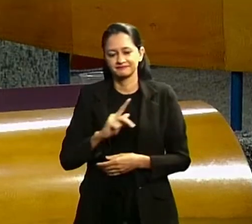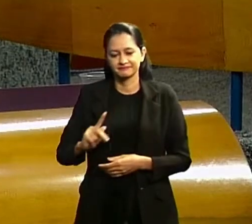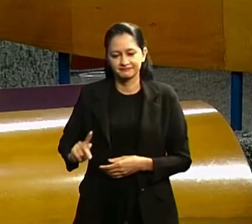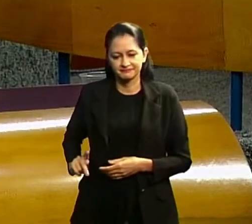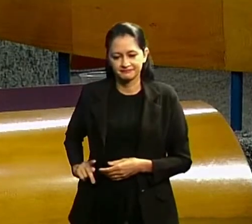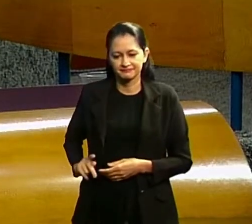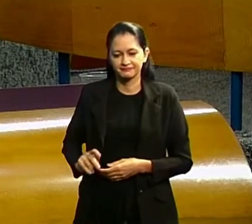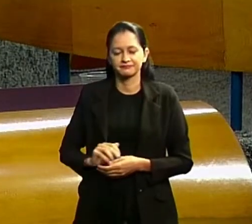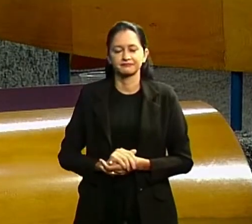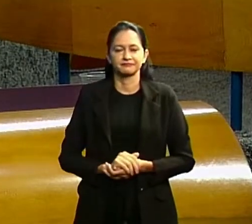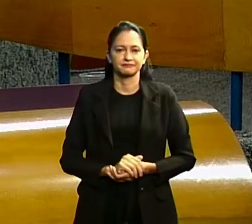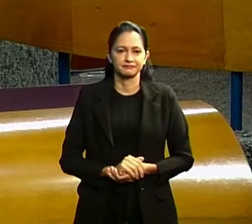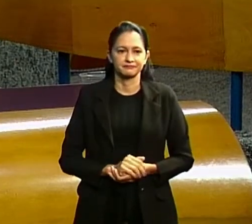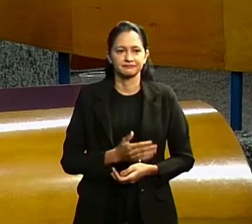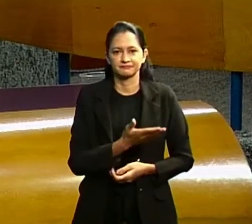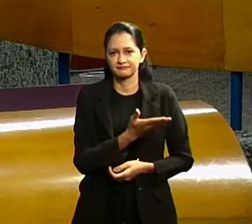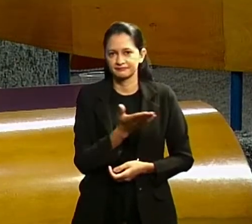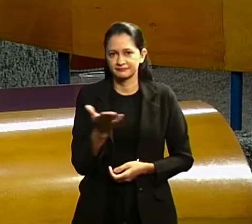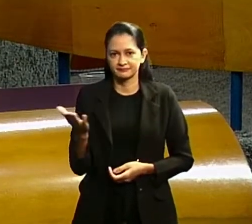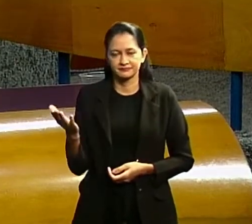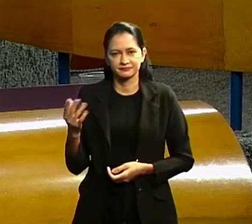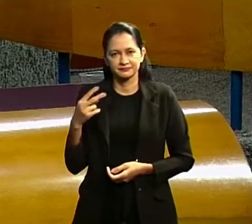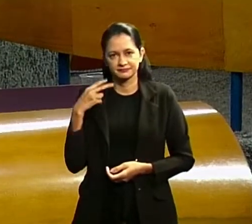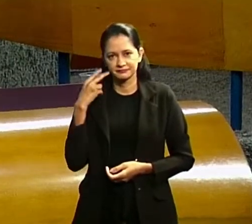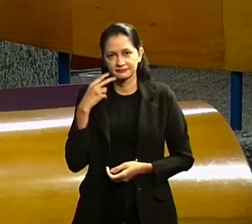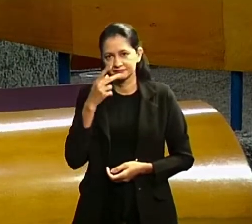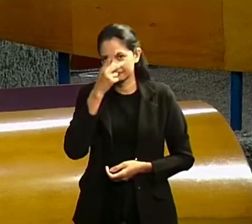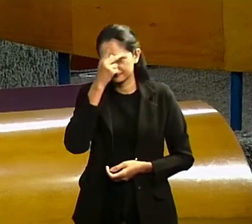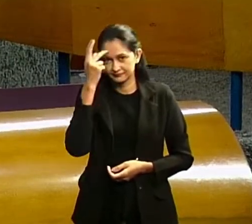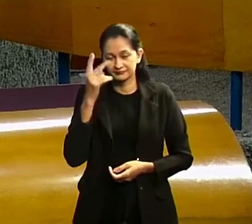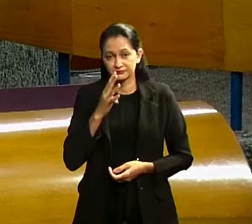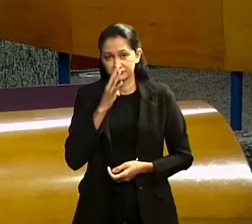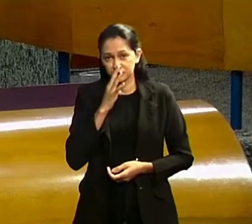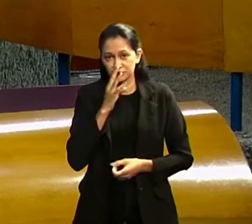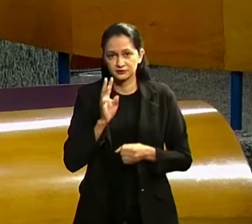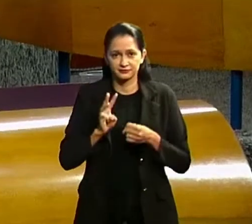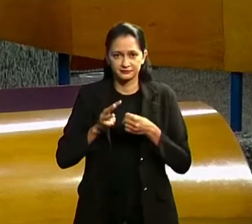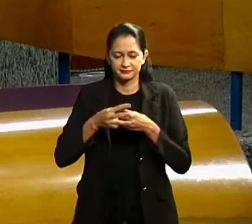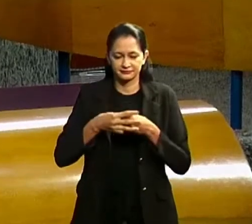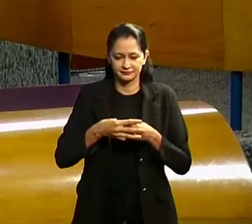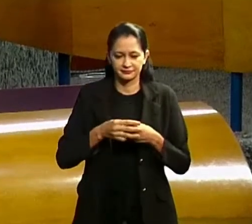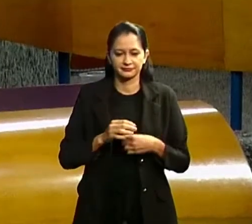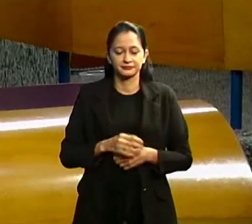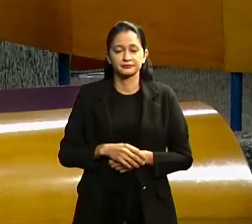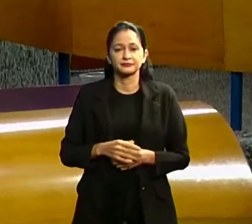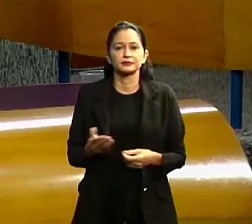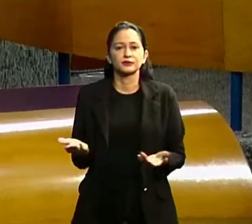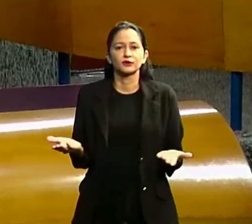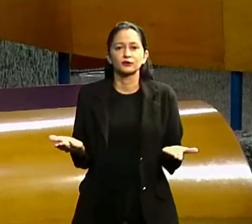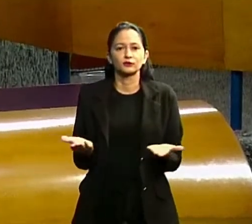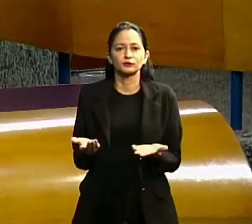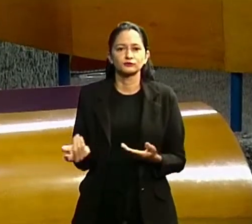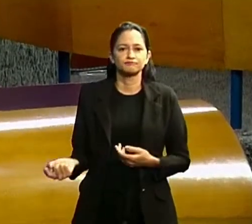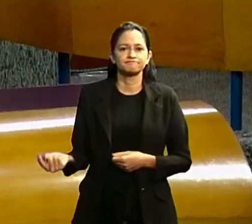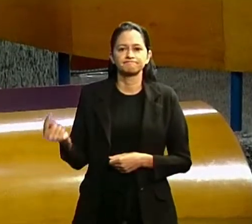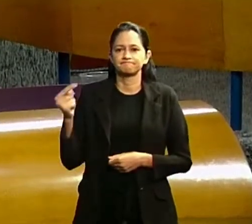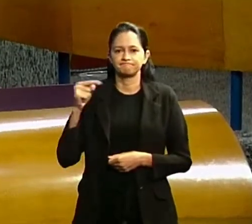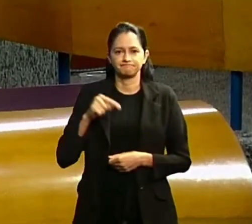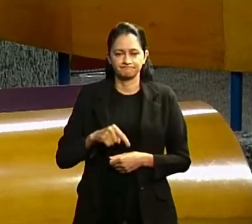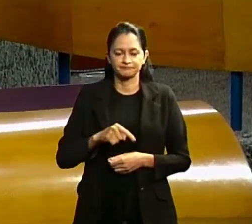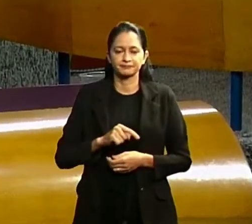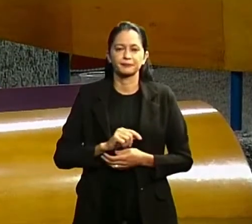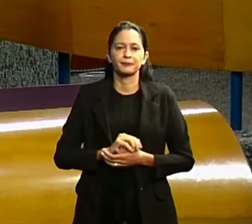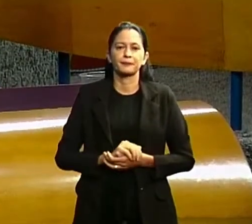dia a essa casa de lei, a todos que nos assistem pela TV Câmara. É, nesta manhã eu estou aqui